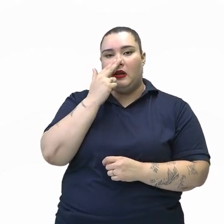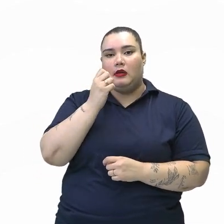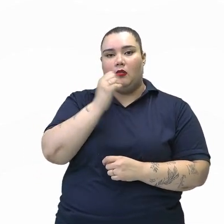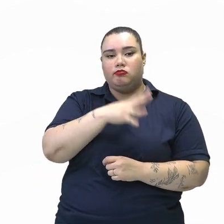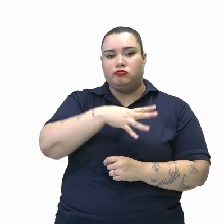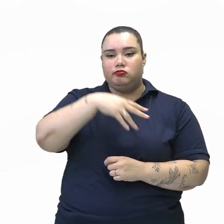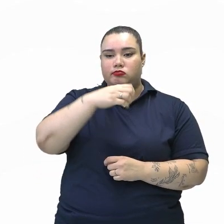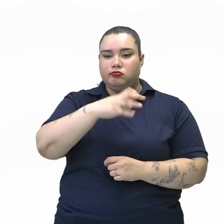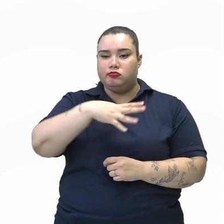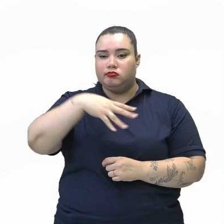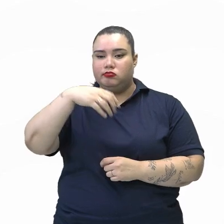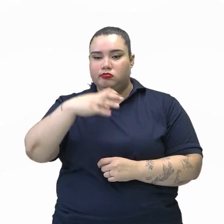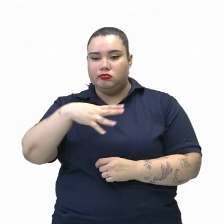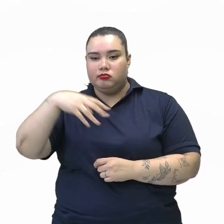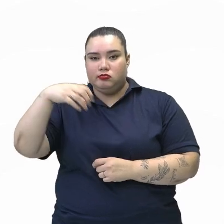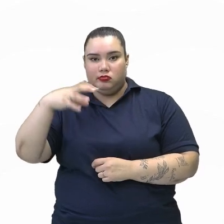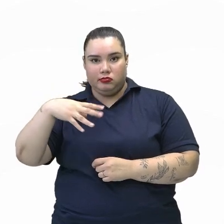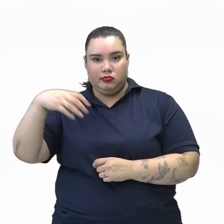gente?